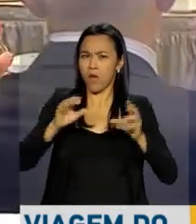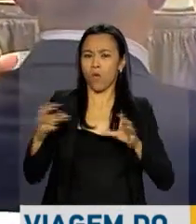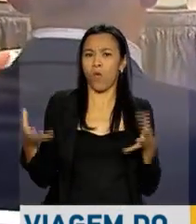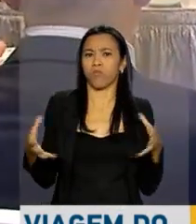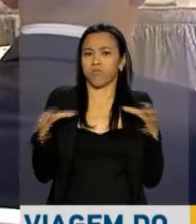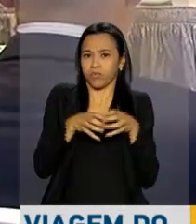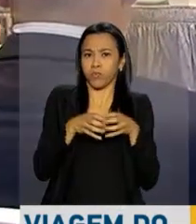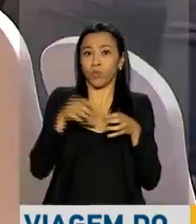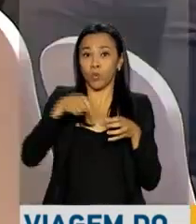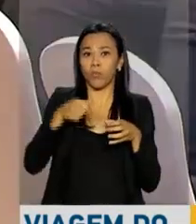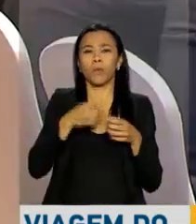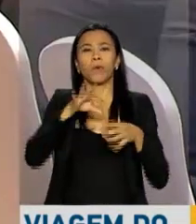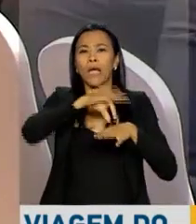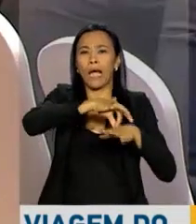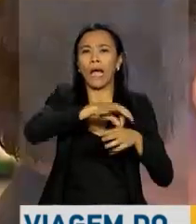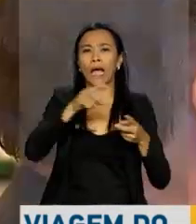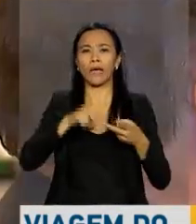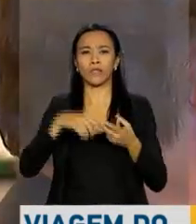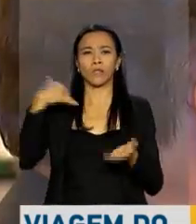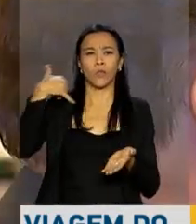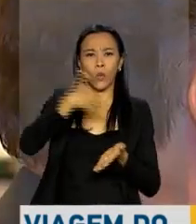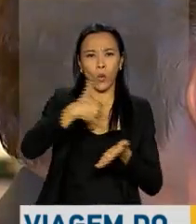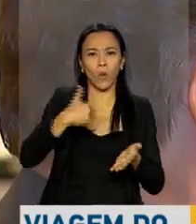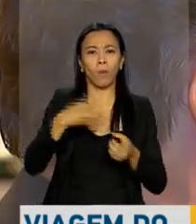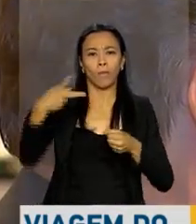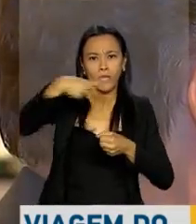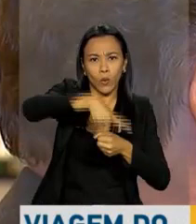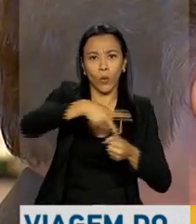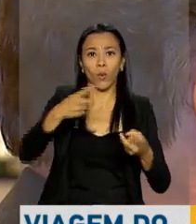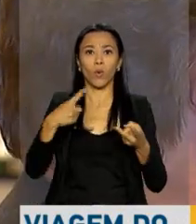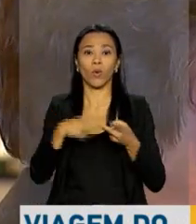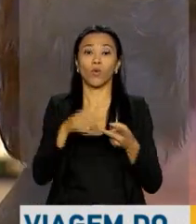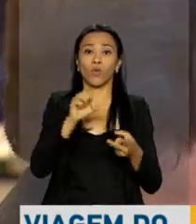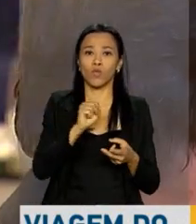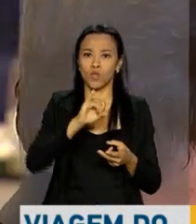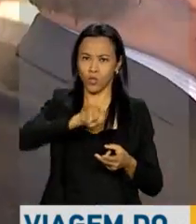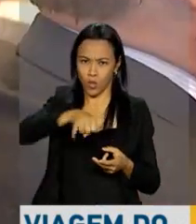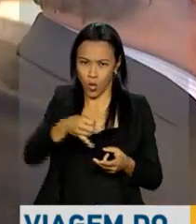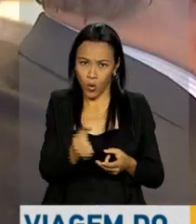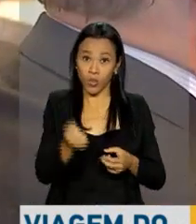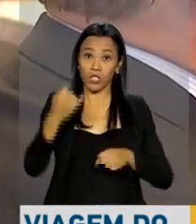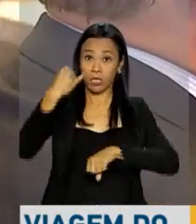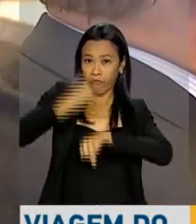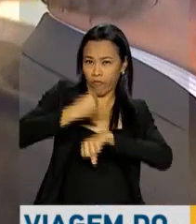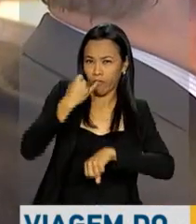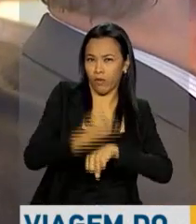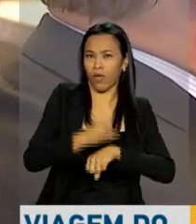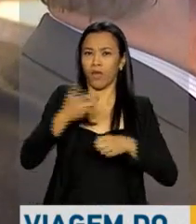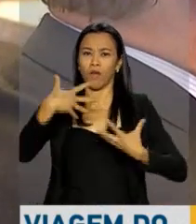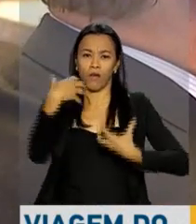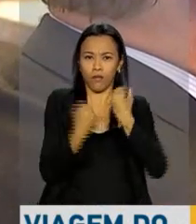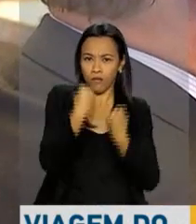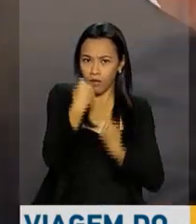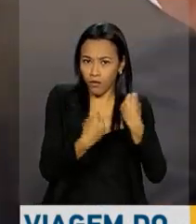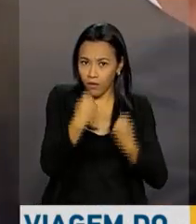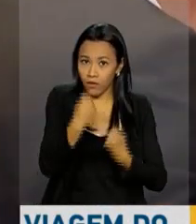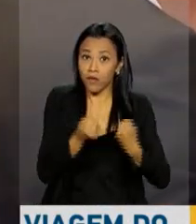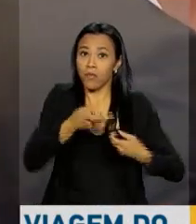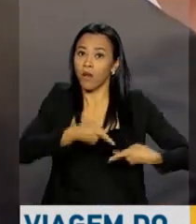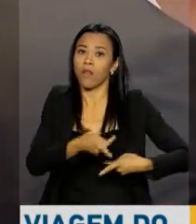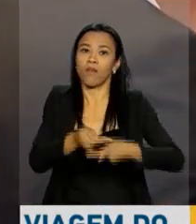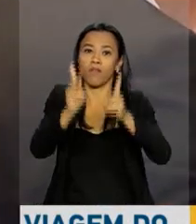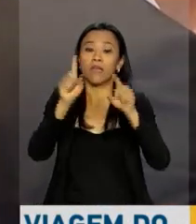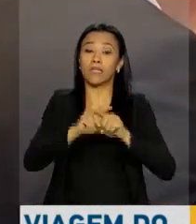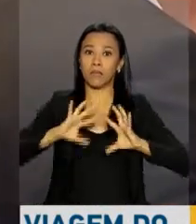BRICS inclui carnes, óleos brutos de petróleo, soja, minério de ferro, veículos para transporte de